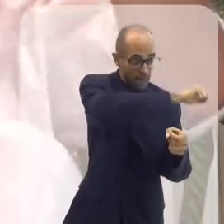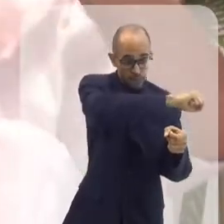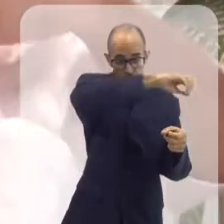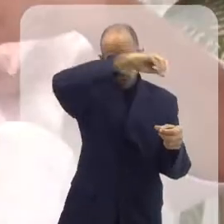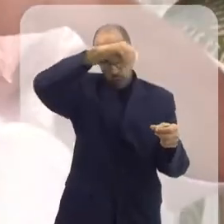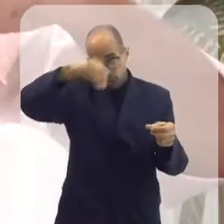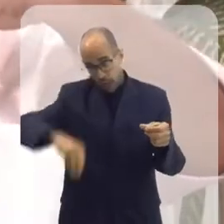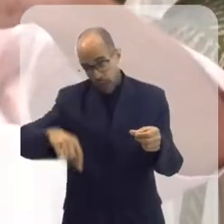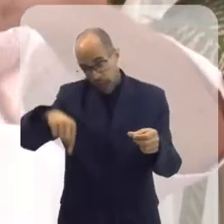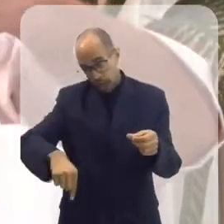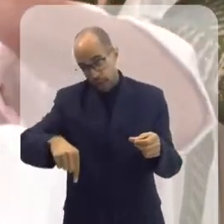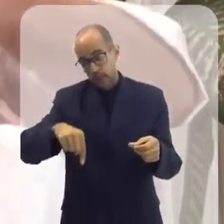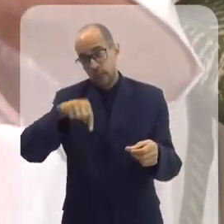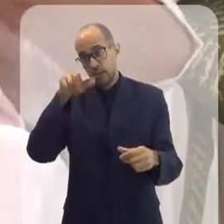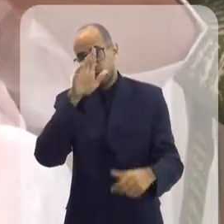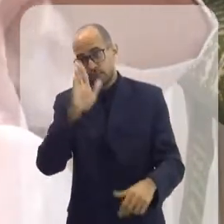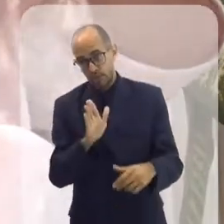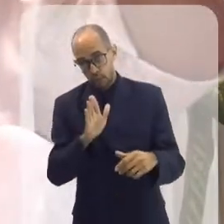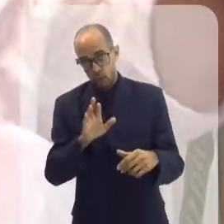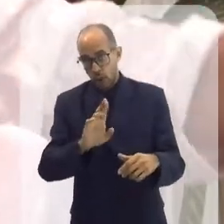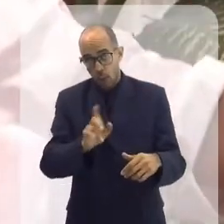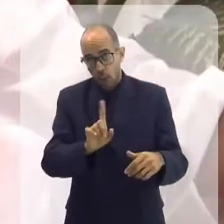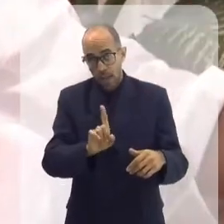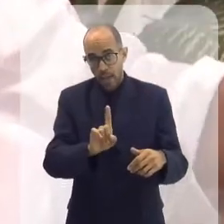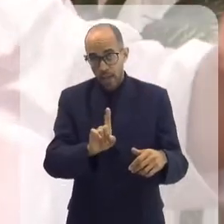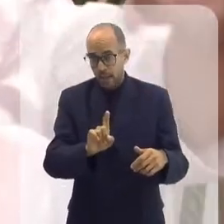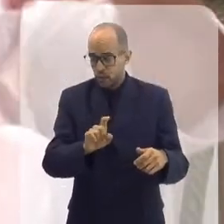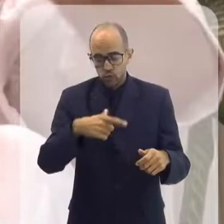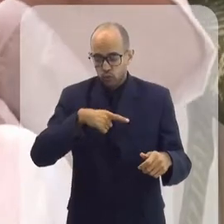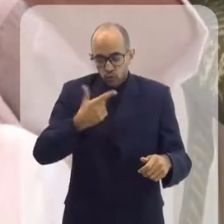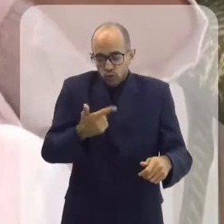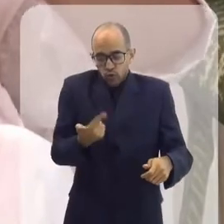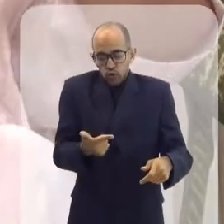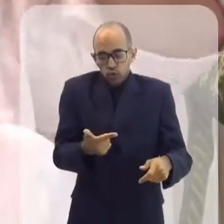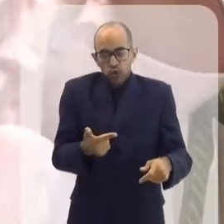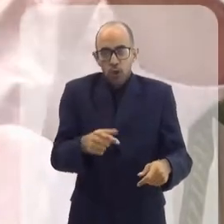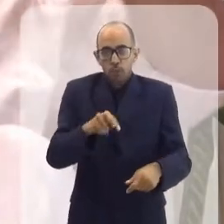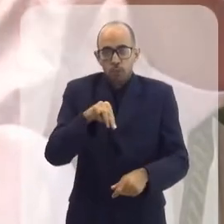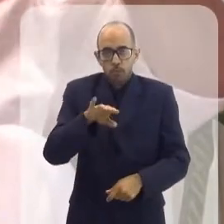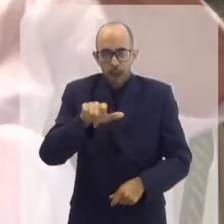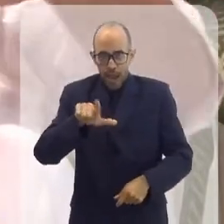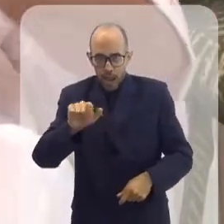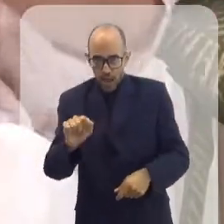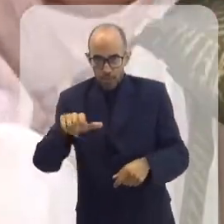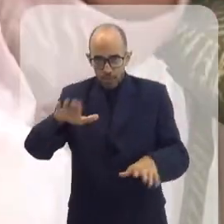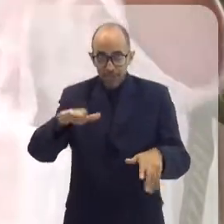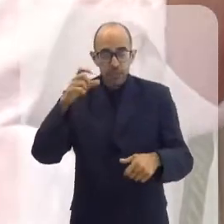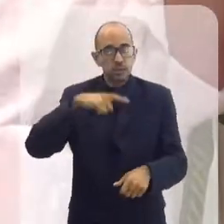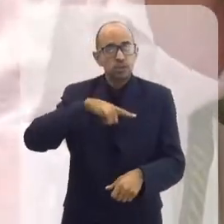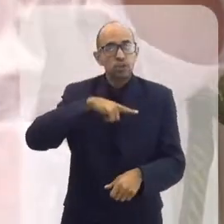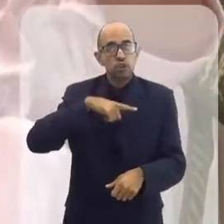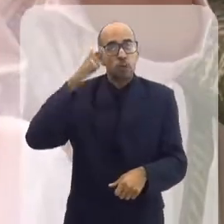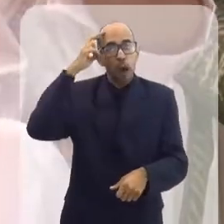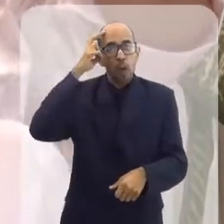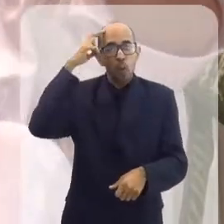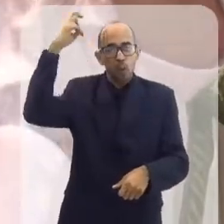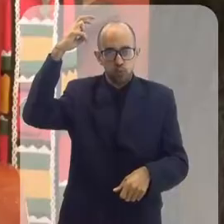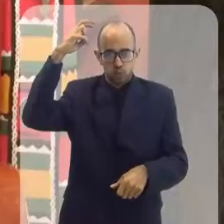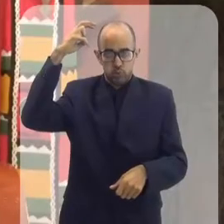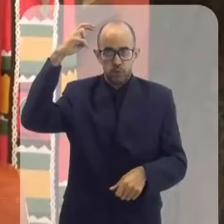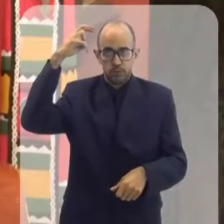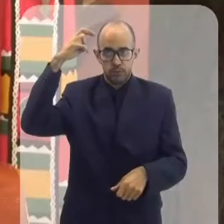então eles trouxeram juntos não malas não baús não Livros mas trouxeram com eles uma cultura uma